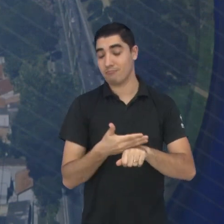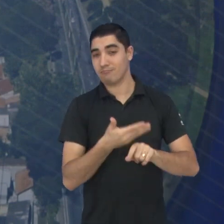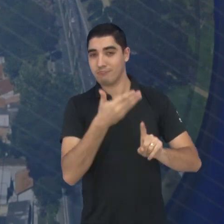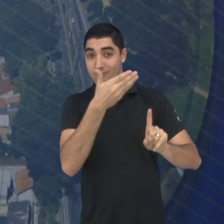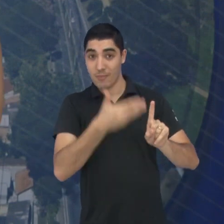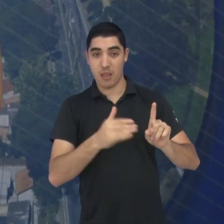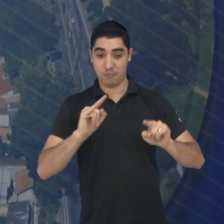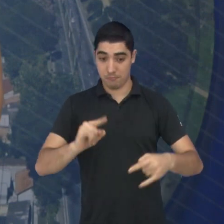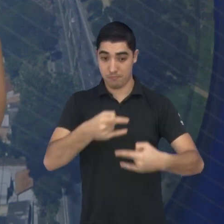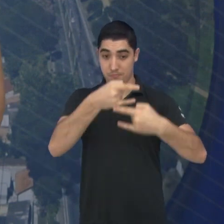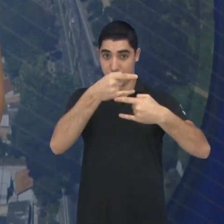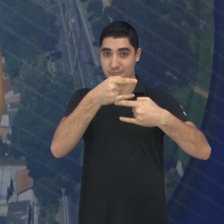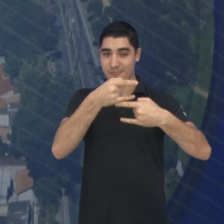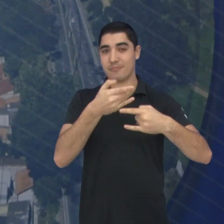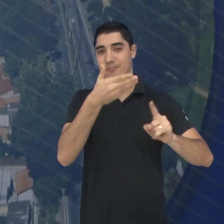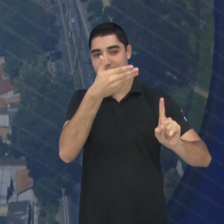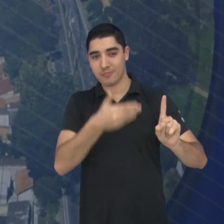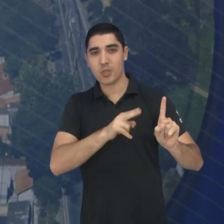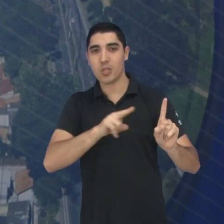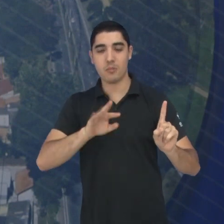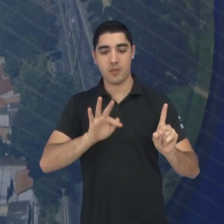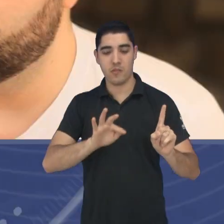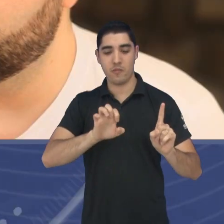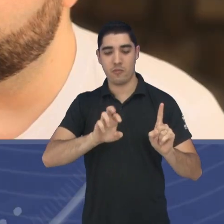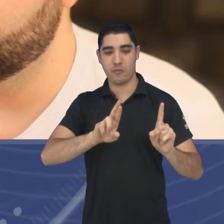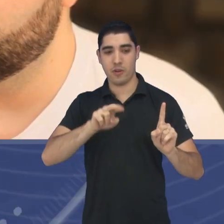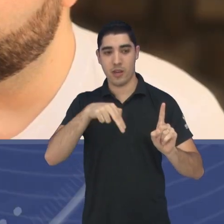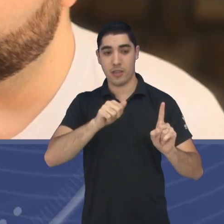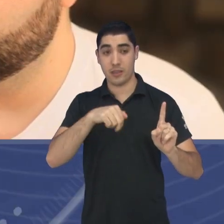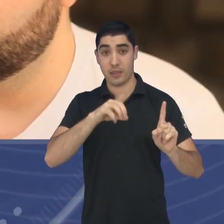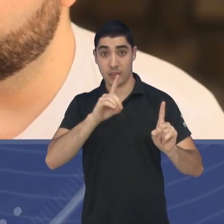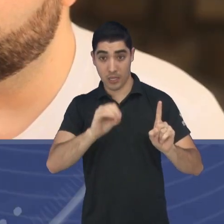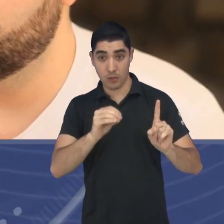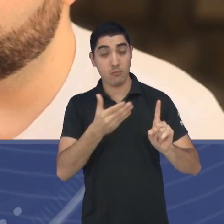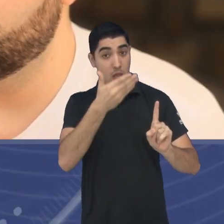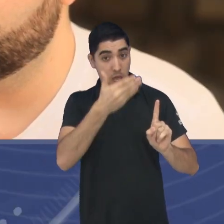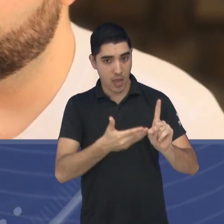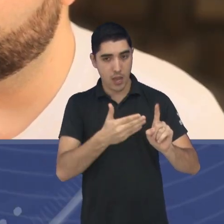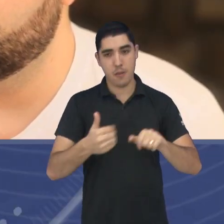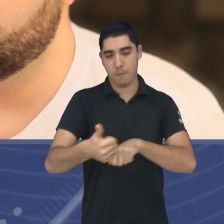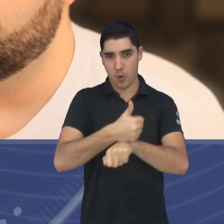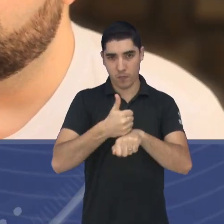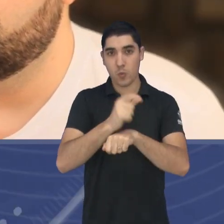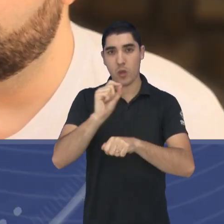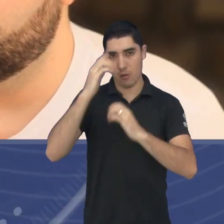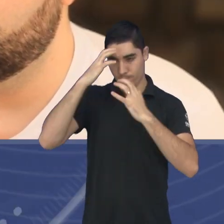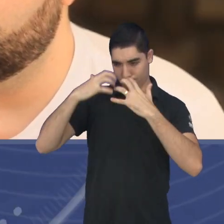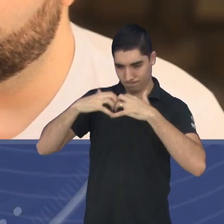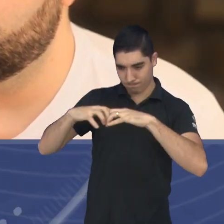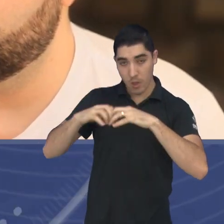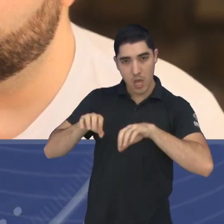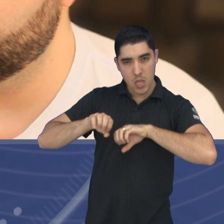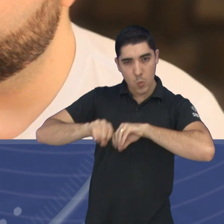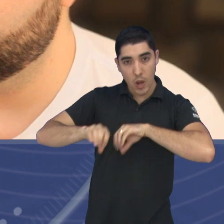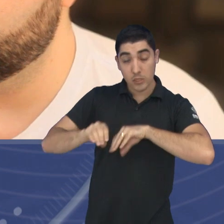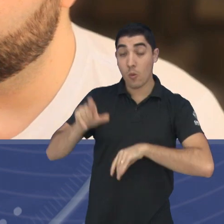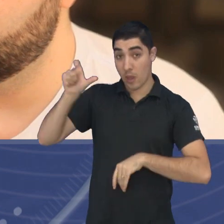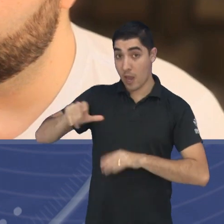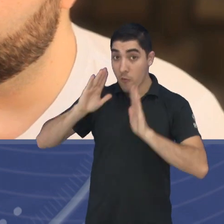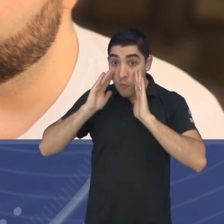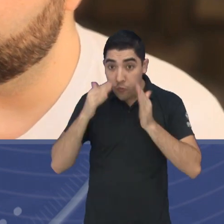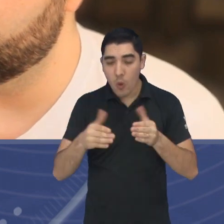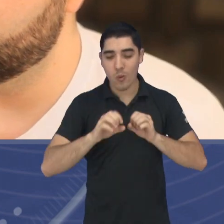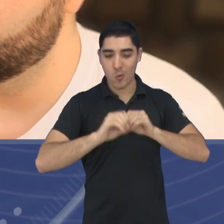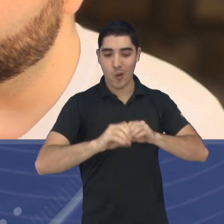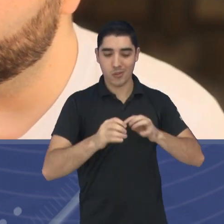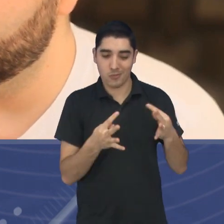forma remota, que é o Fernando Lino, que ele é neuroeducador, especialista em educação tecnológica. Seja